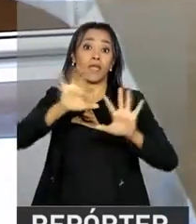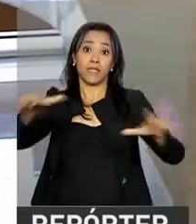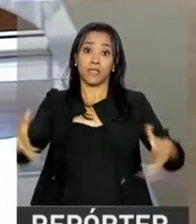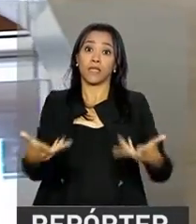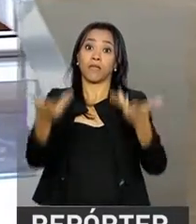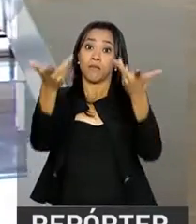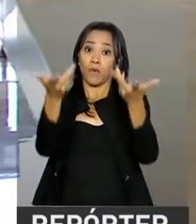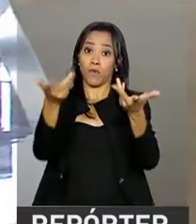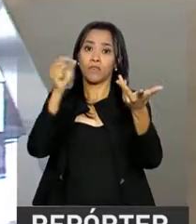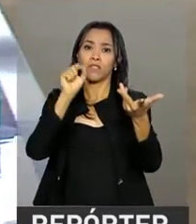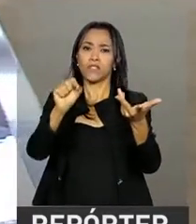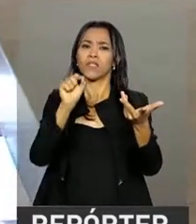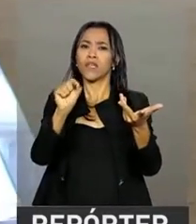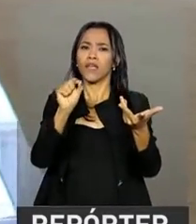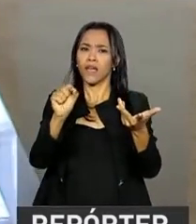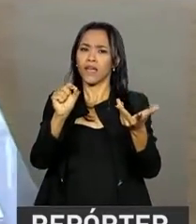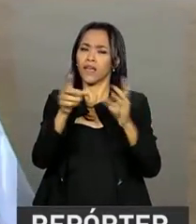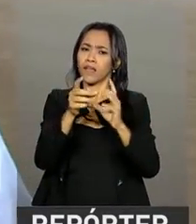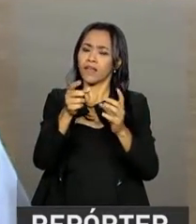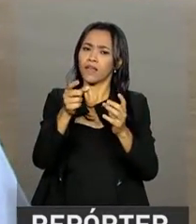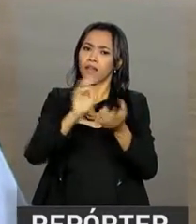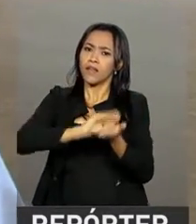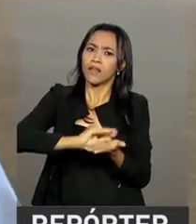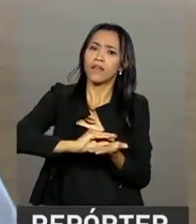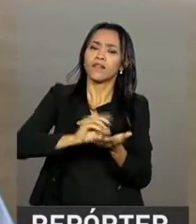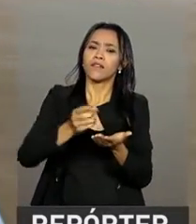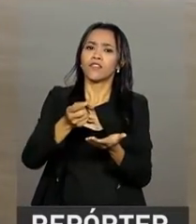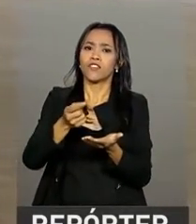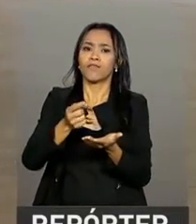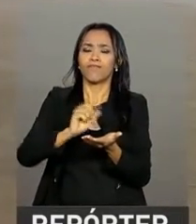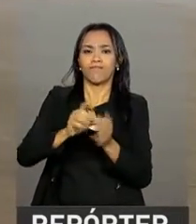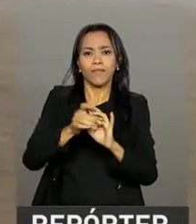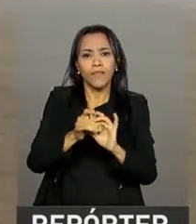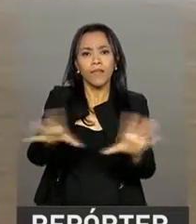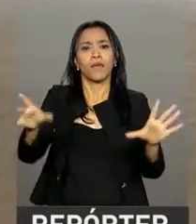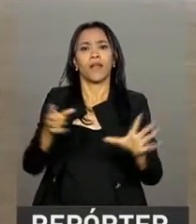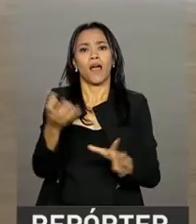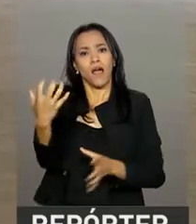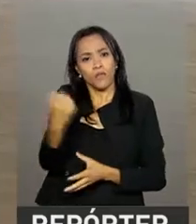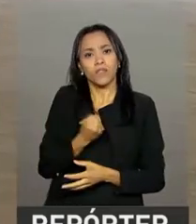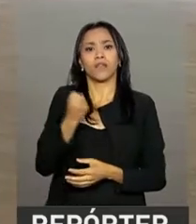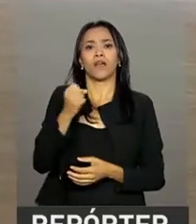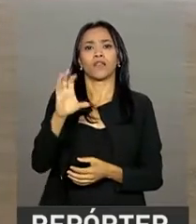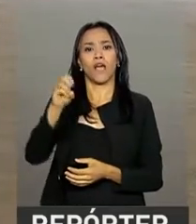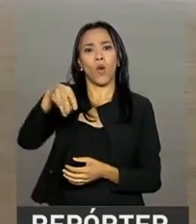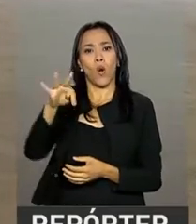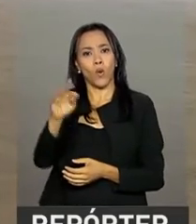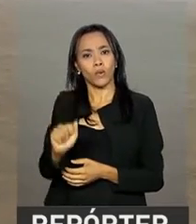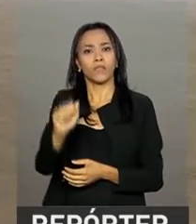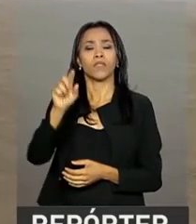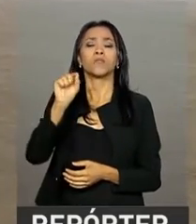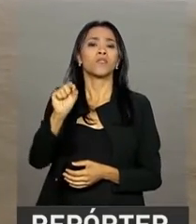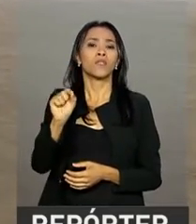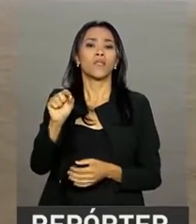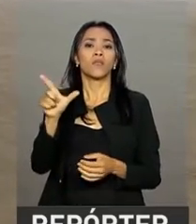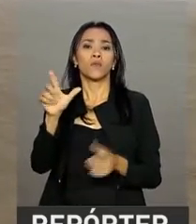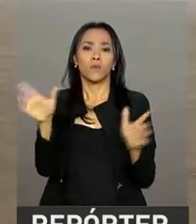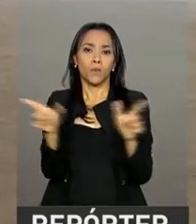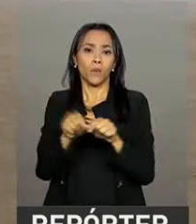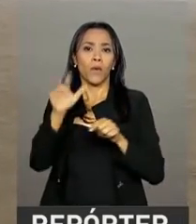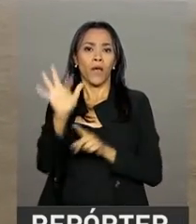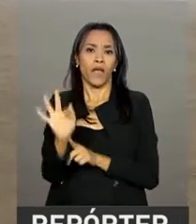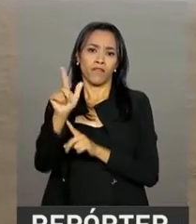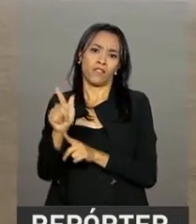cerimônia de liberação das contas inativas do Fundo de Garantia do Tempo de Serviço, o FGTS.